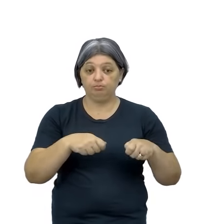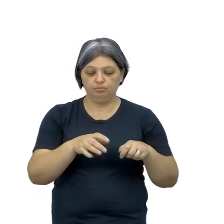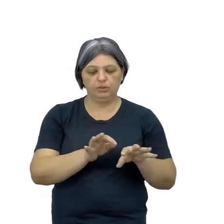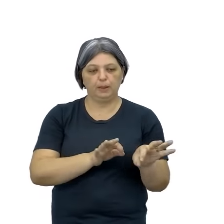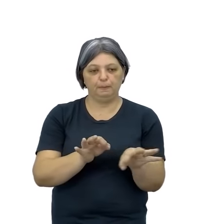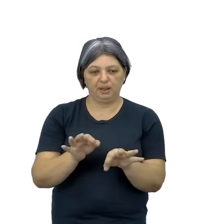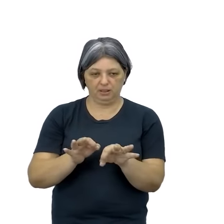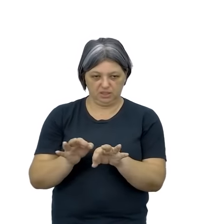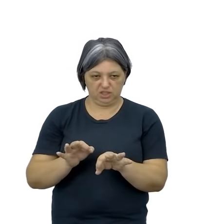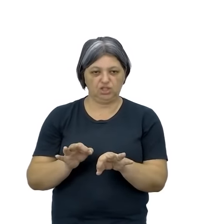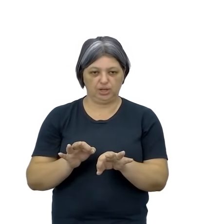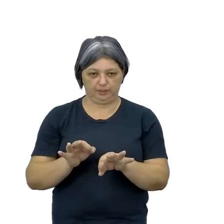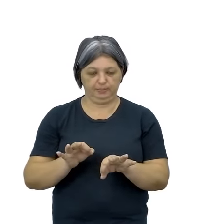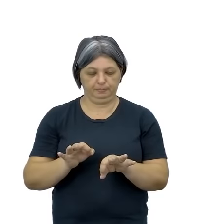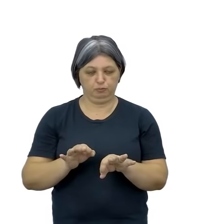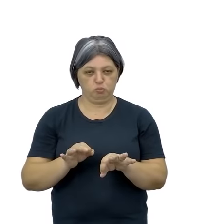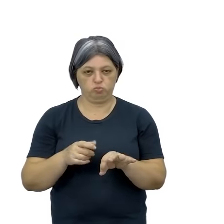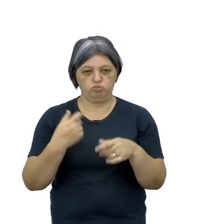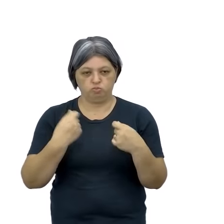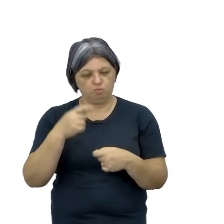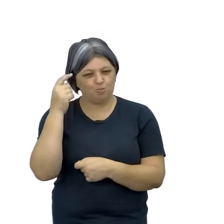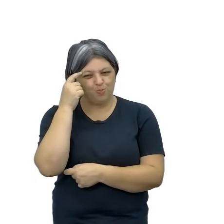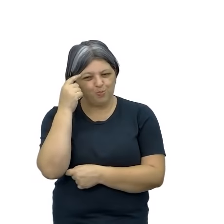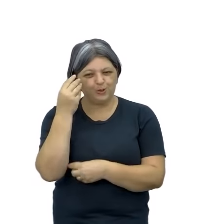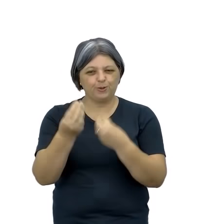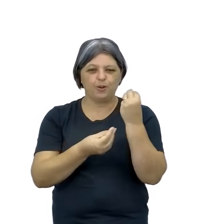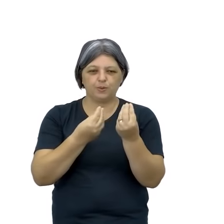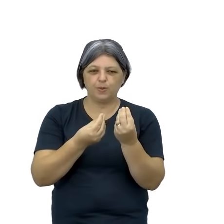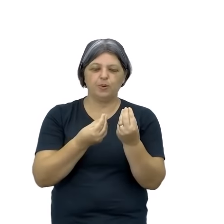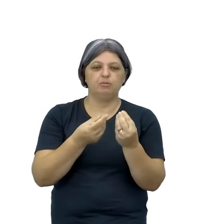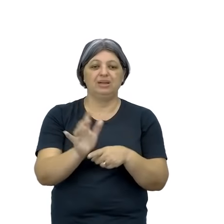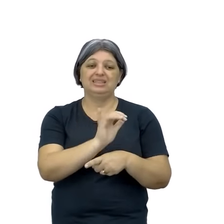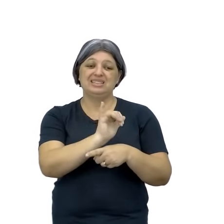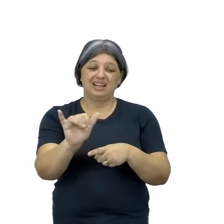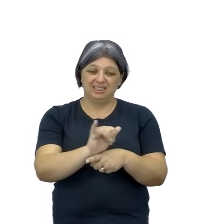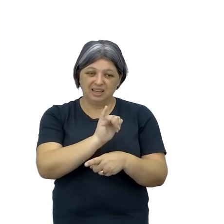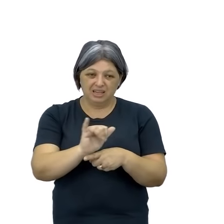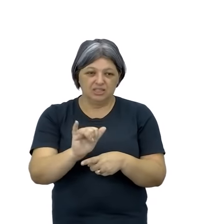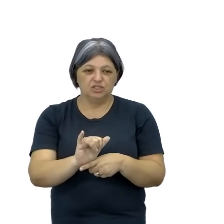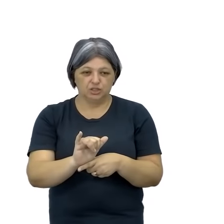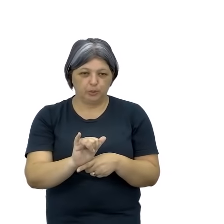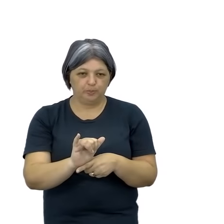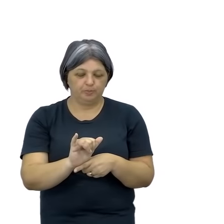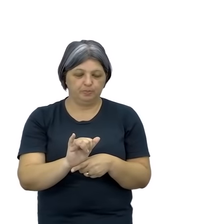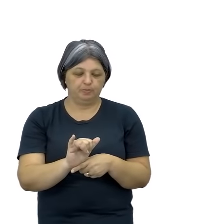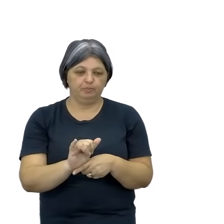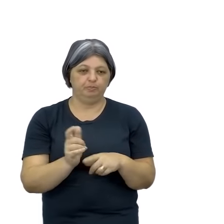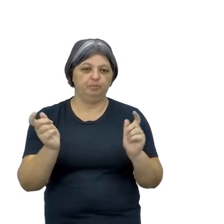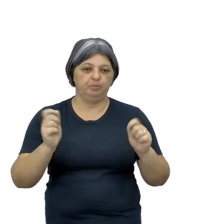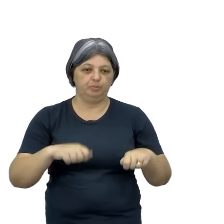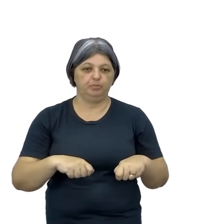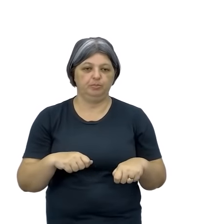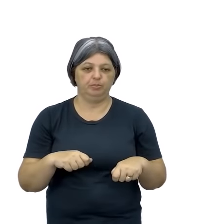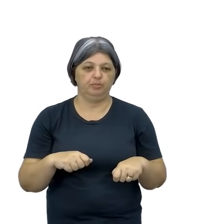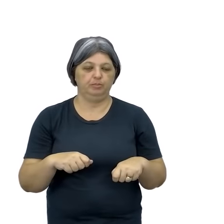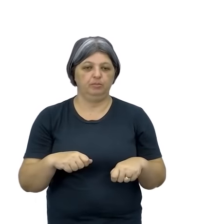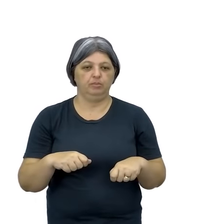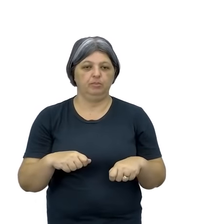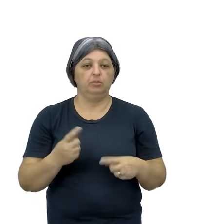planejar, aquilo que eu devo, né, de certa maneira, pensar nas estratégias que eu posso melhorar a condição